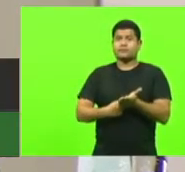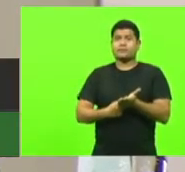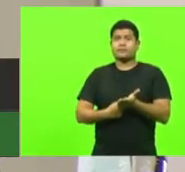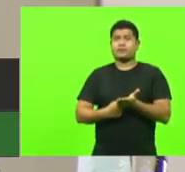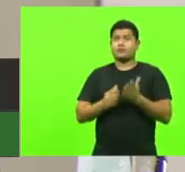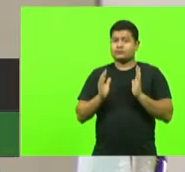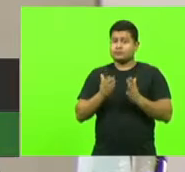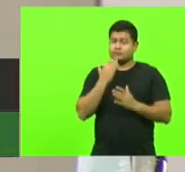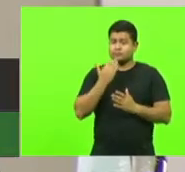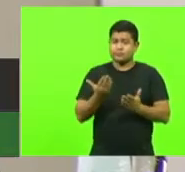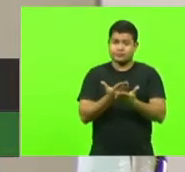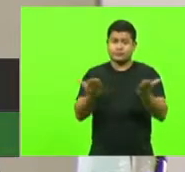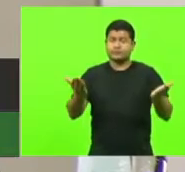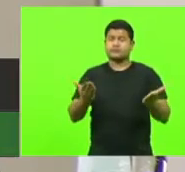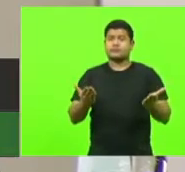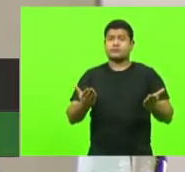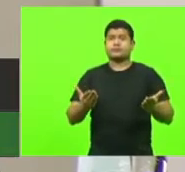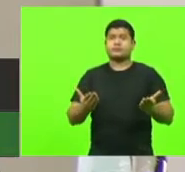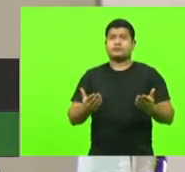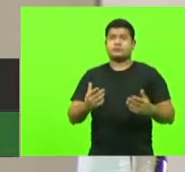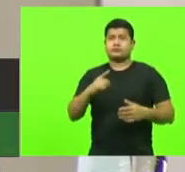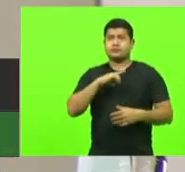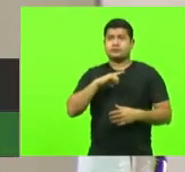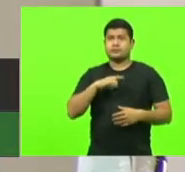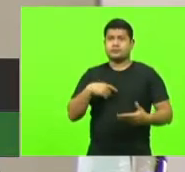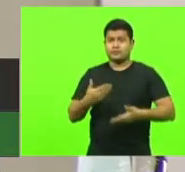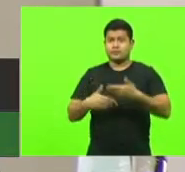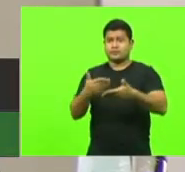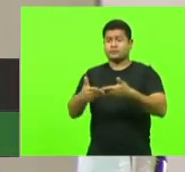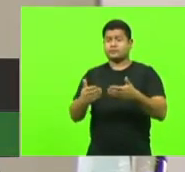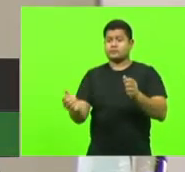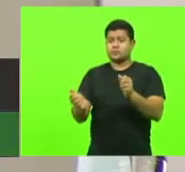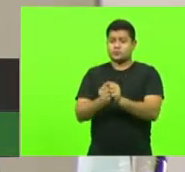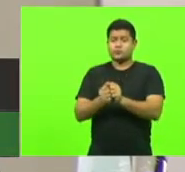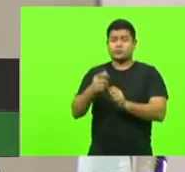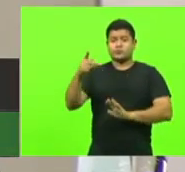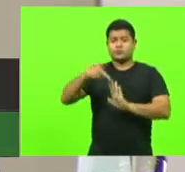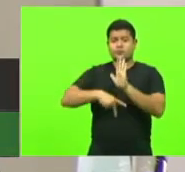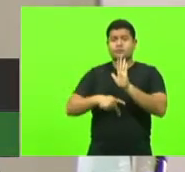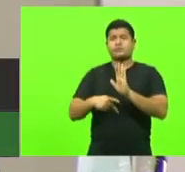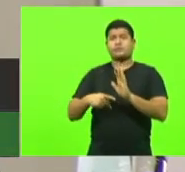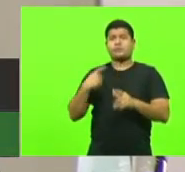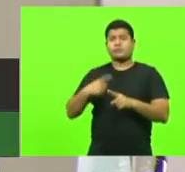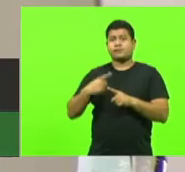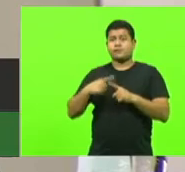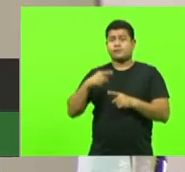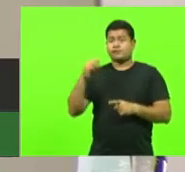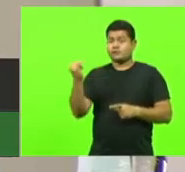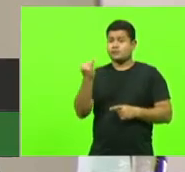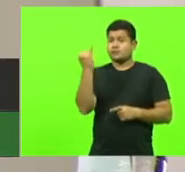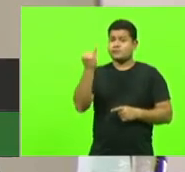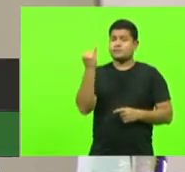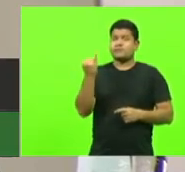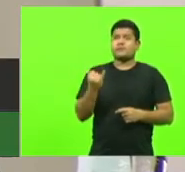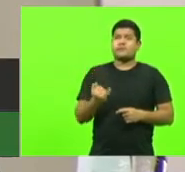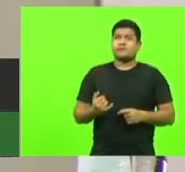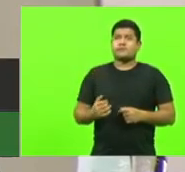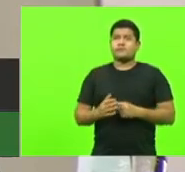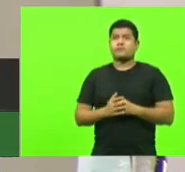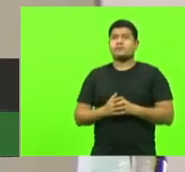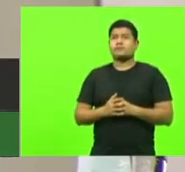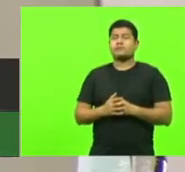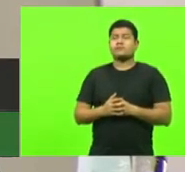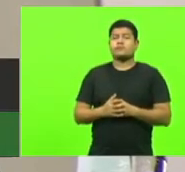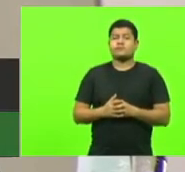faço um apelo a Vossas Excelências para que possamos caminhar juntos nesse projeto também, porque ele vai ser importante quanto antes essas obras saírem do